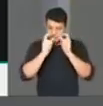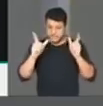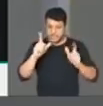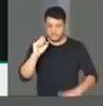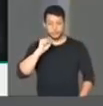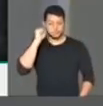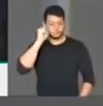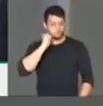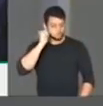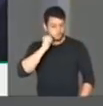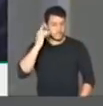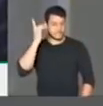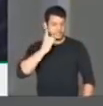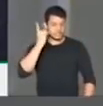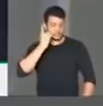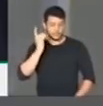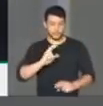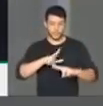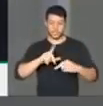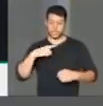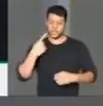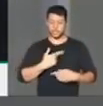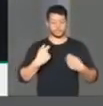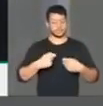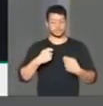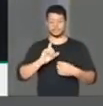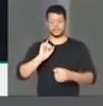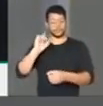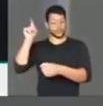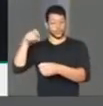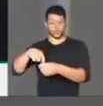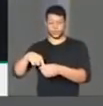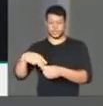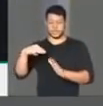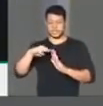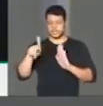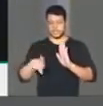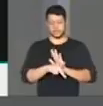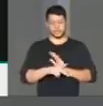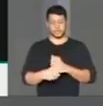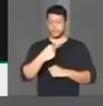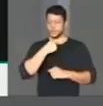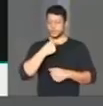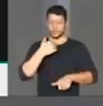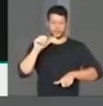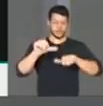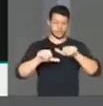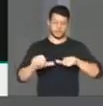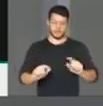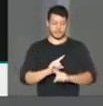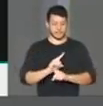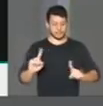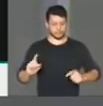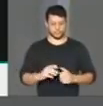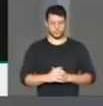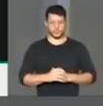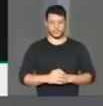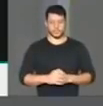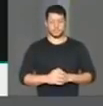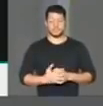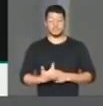deputados, porque nós precisamos devolver essa medida provisória e sequer apreciá-la, presidente. Ela é muito perigosa. Só